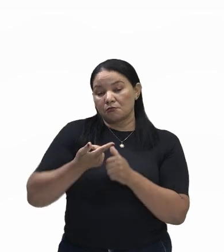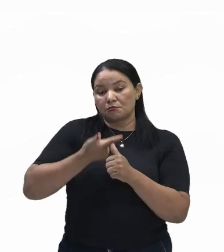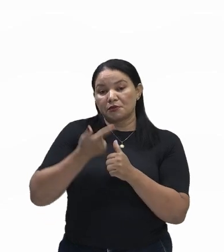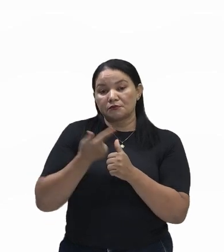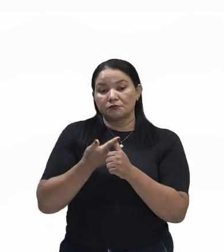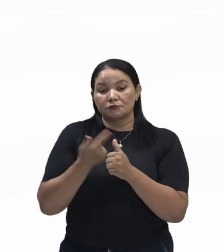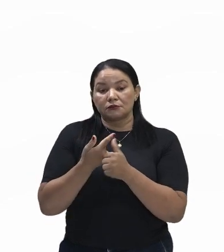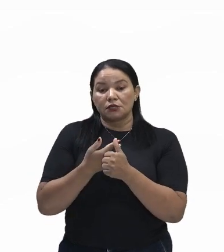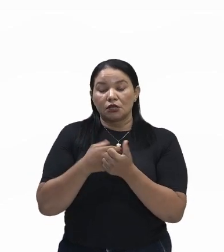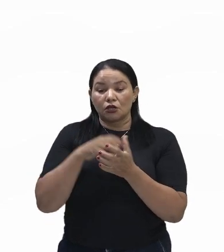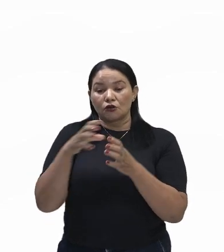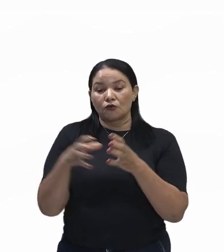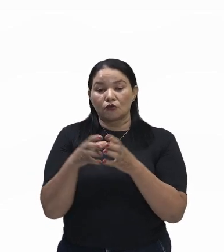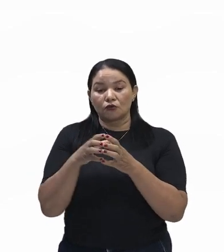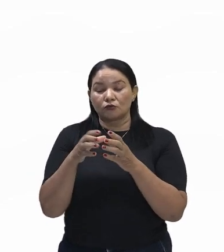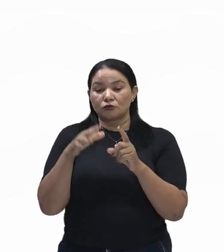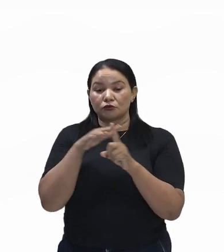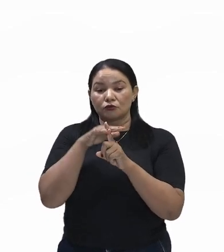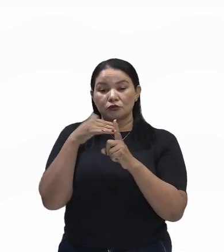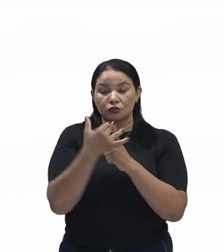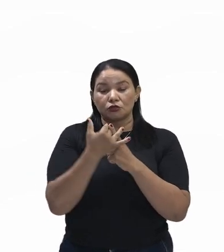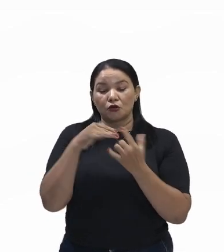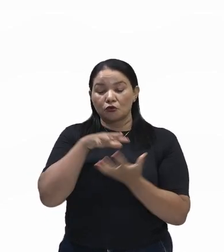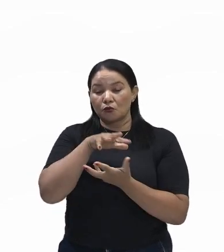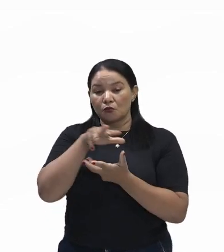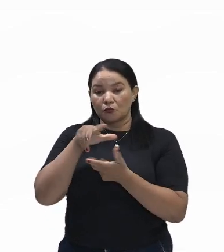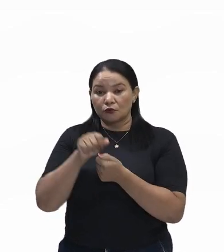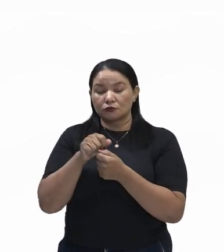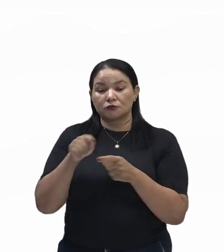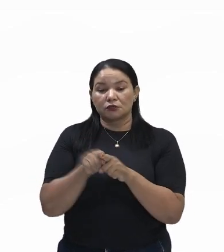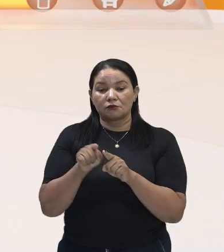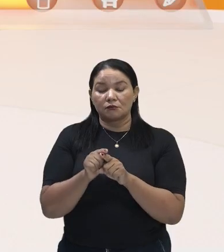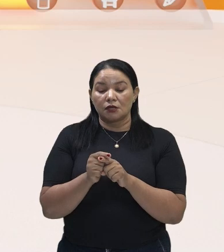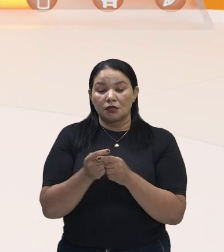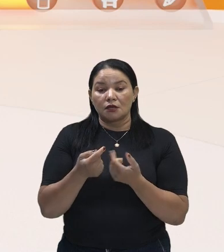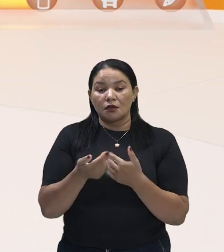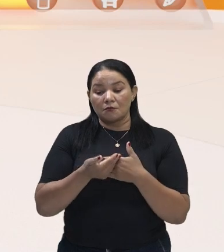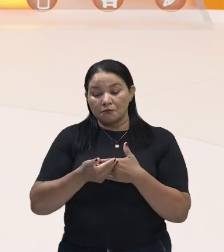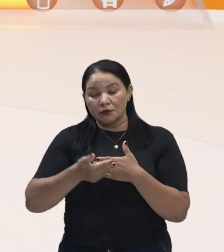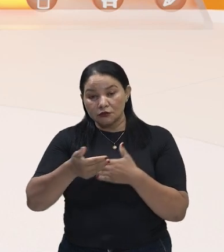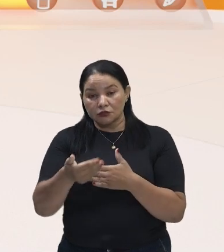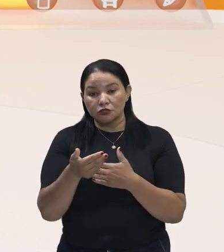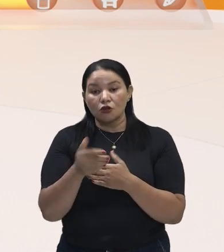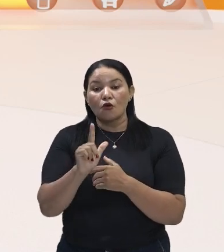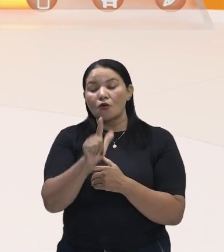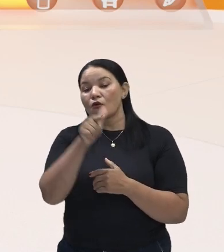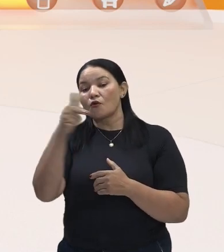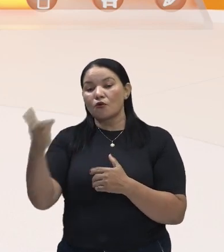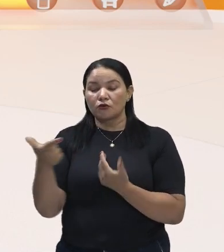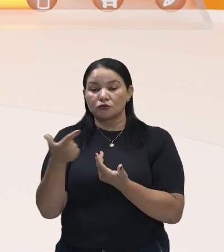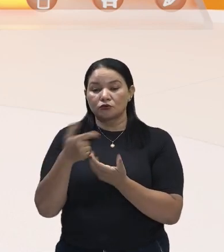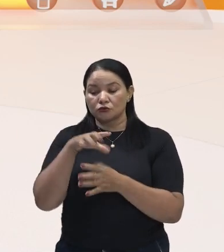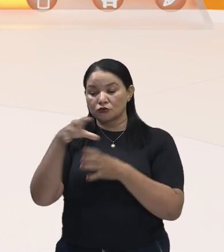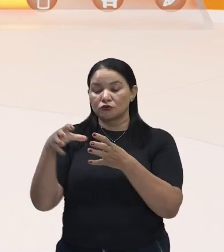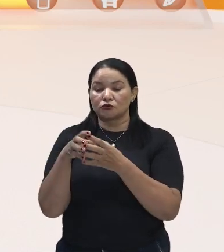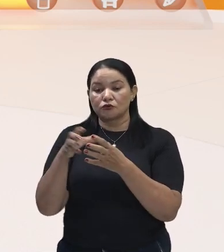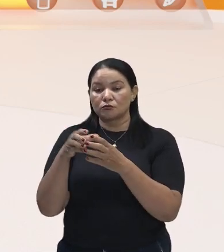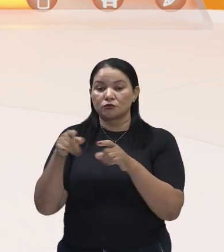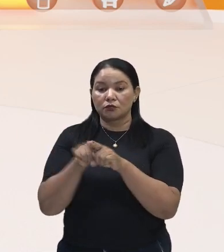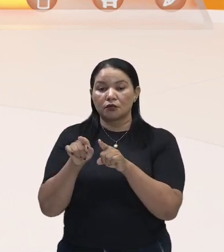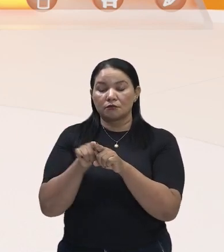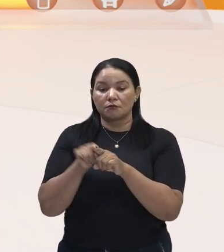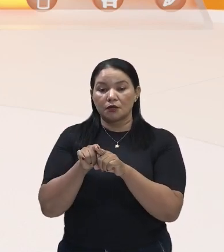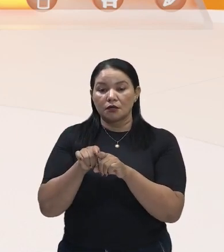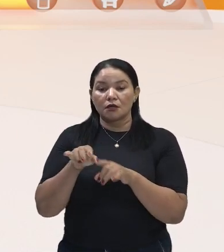nação socialista do mundo. E a partir dela, outras nações também vão se inspirar